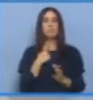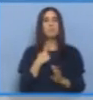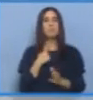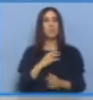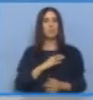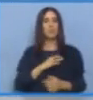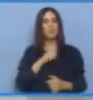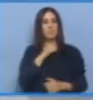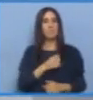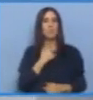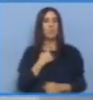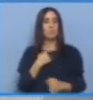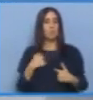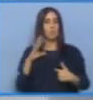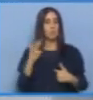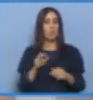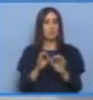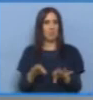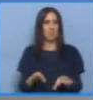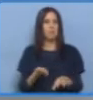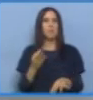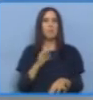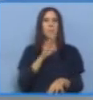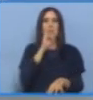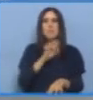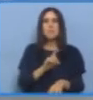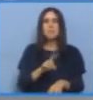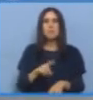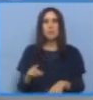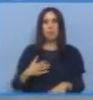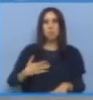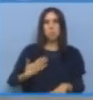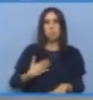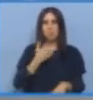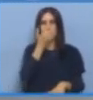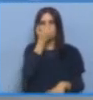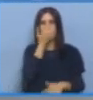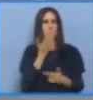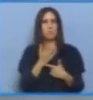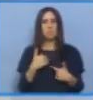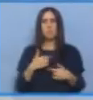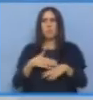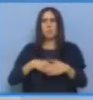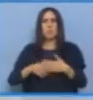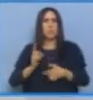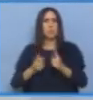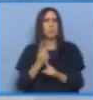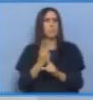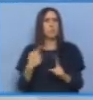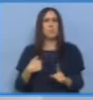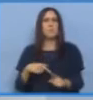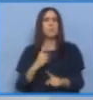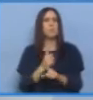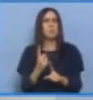deixei seduzir. E comigo aconteceu o mesmo. Apesar dos ses, apesar dos medos, dos fracassos, por exemplo, o que é que eu vou lá fazer? Porquê? Porquê é que tu